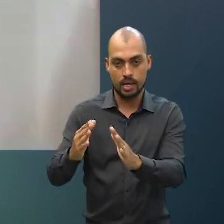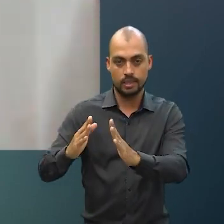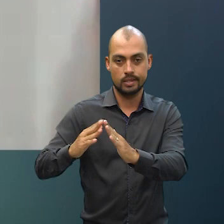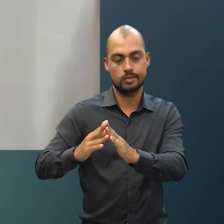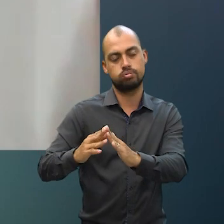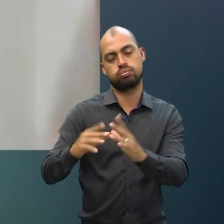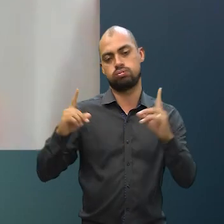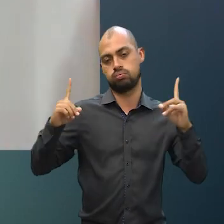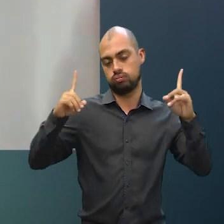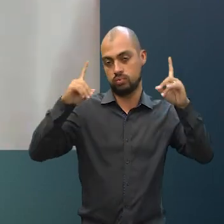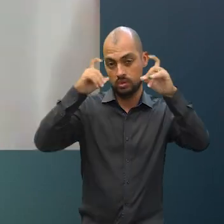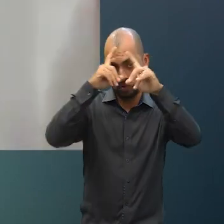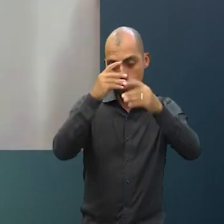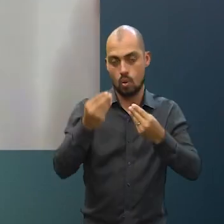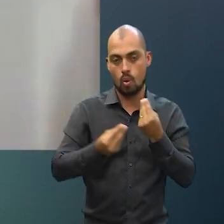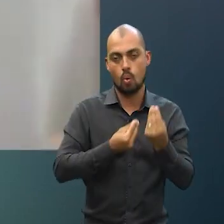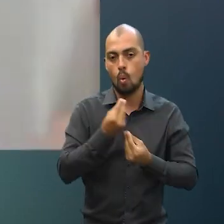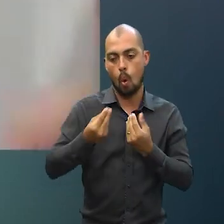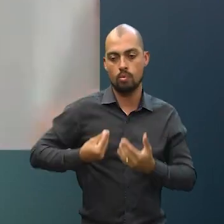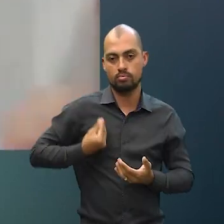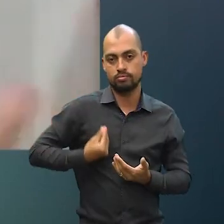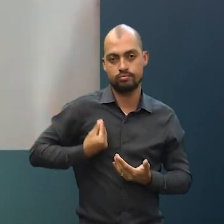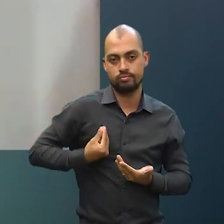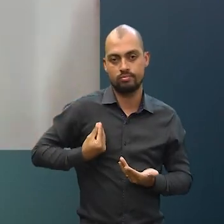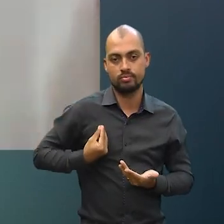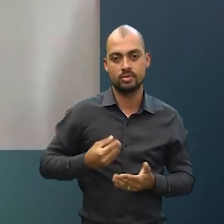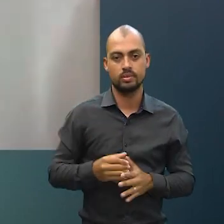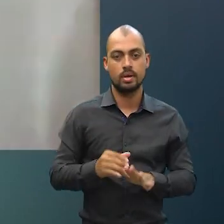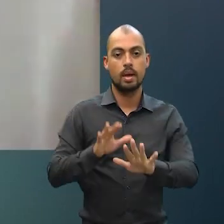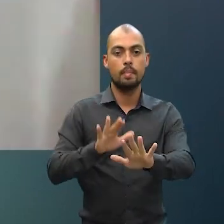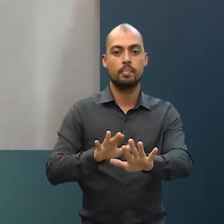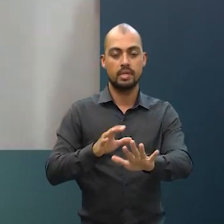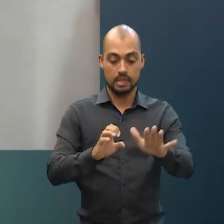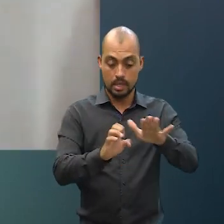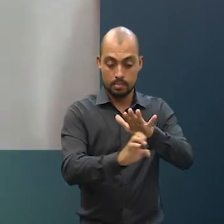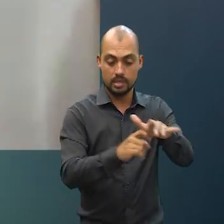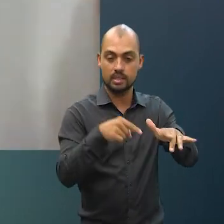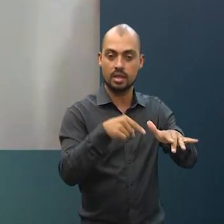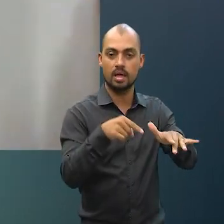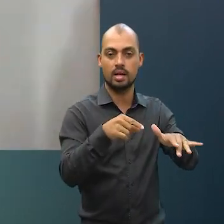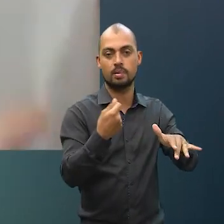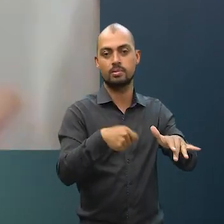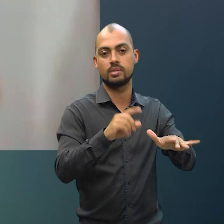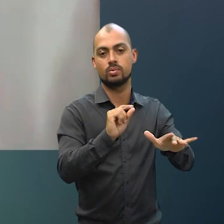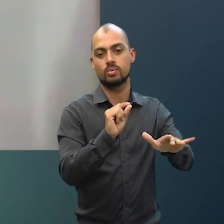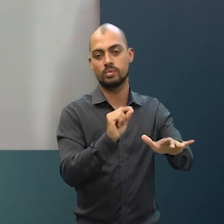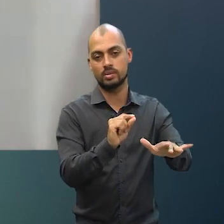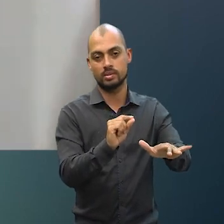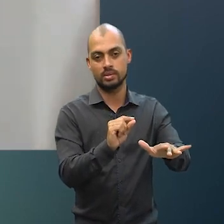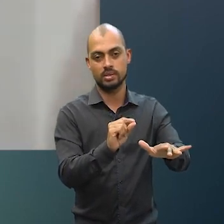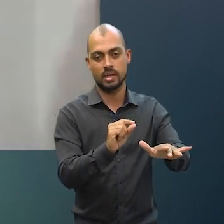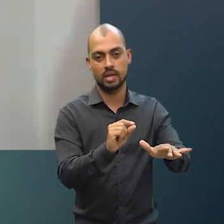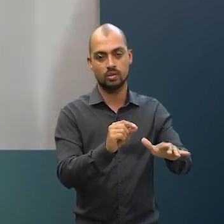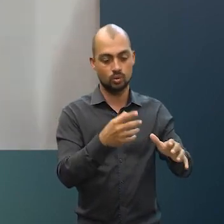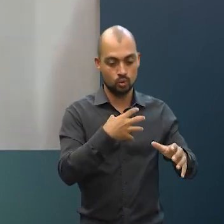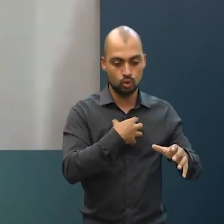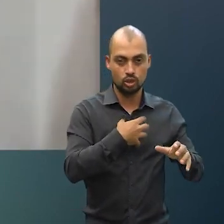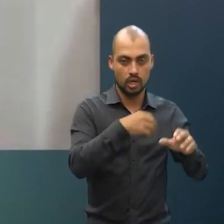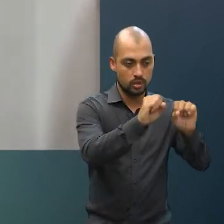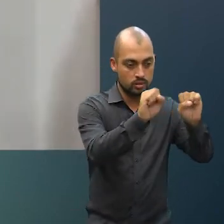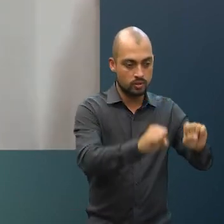é difícil de você ver, né? É quase inadmissível, né? Porque a empresa precisa ter um sistema